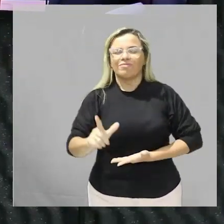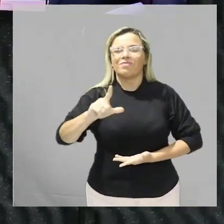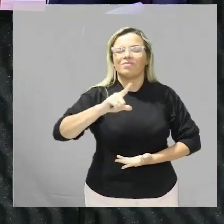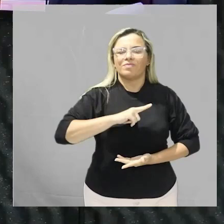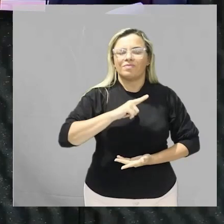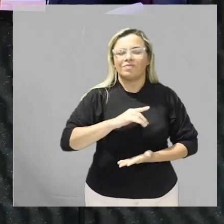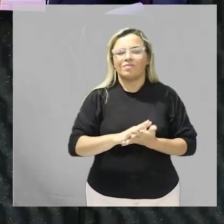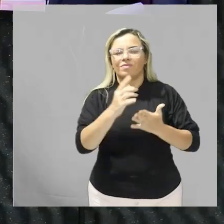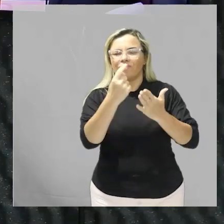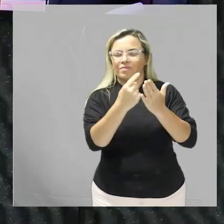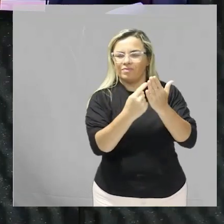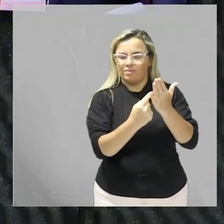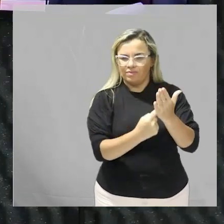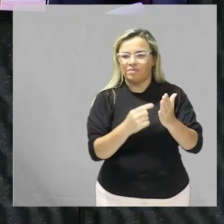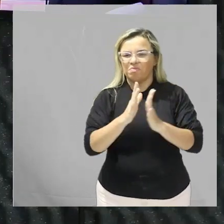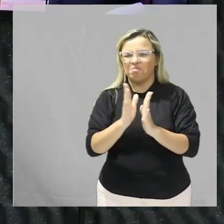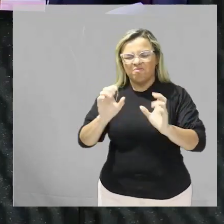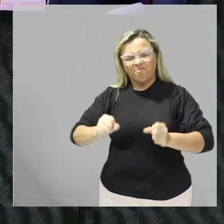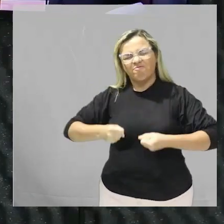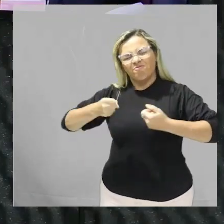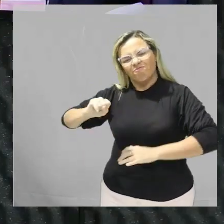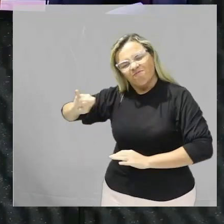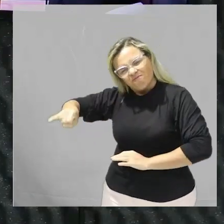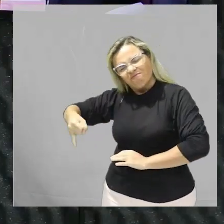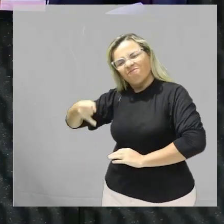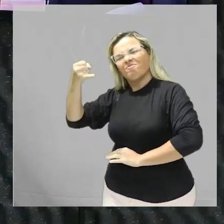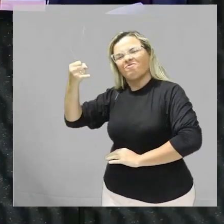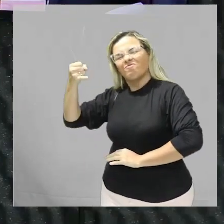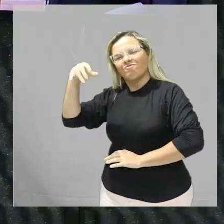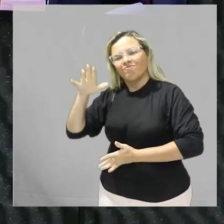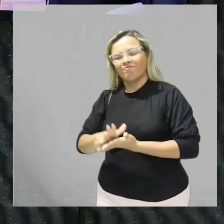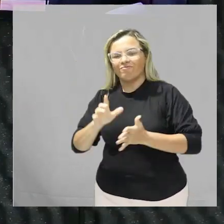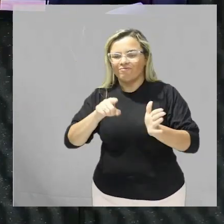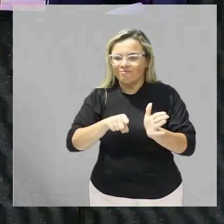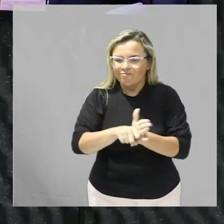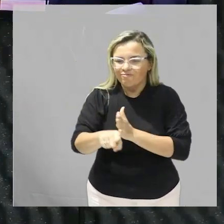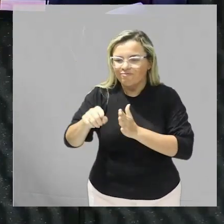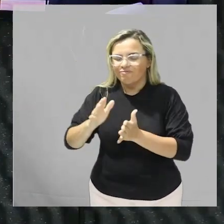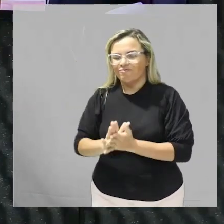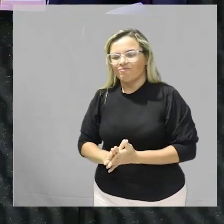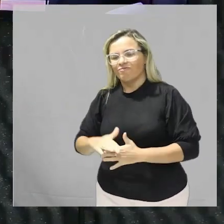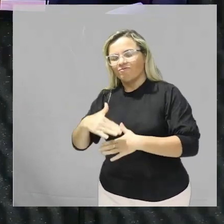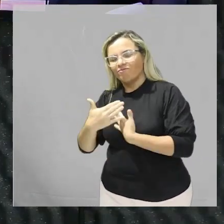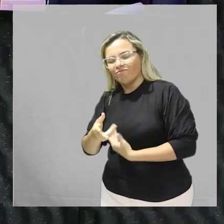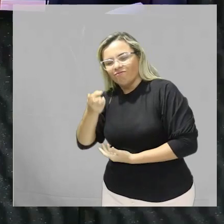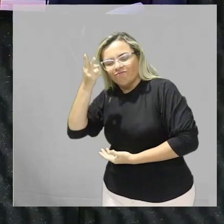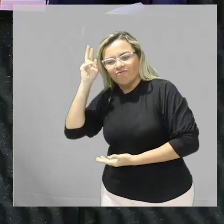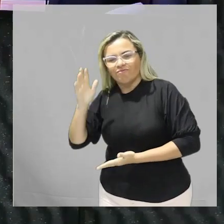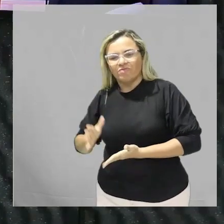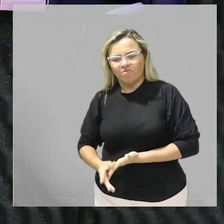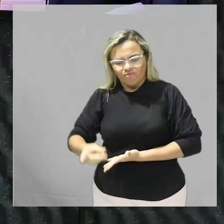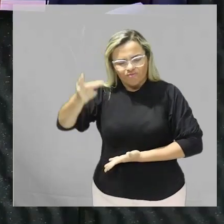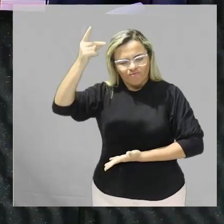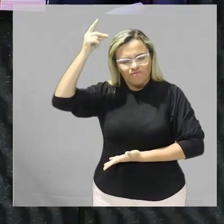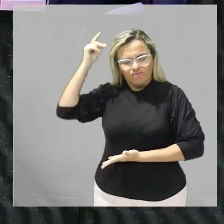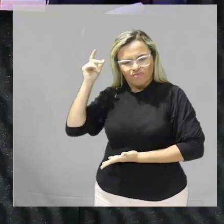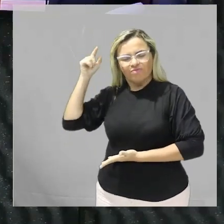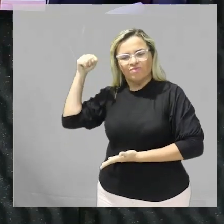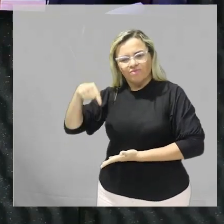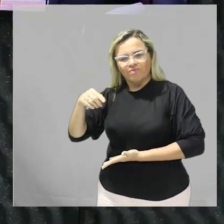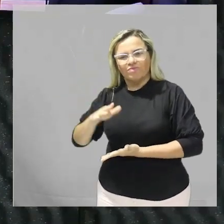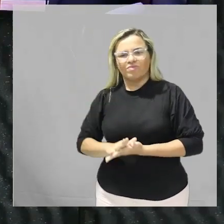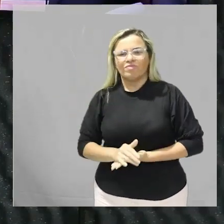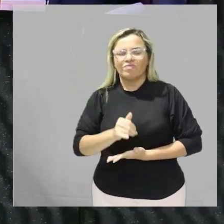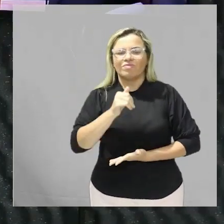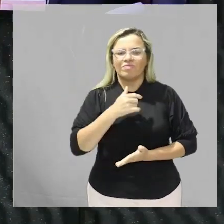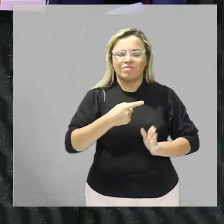um projeto que a gente pode aproveitar questões de vestibulares anteriores e a gente tenta mostrar